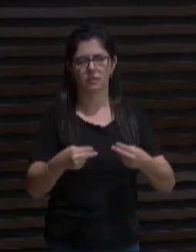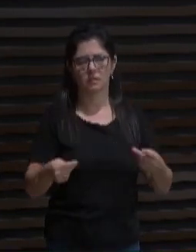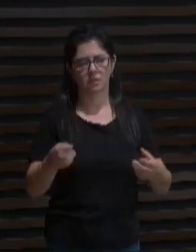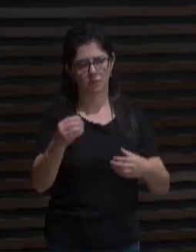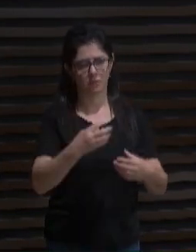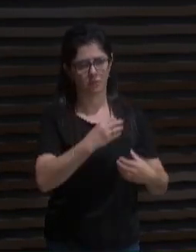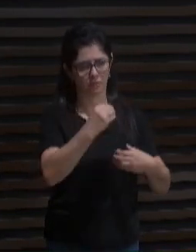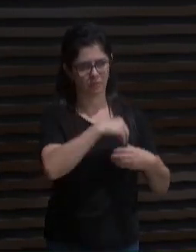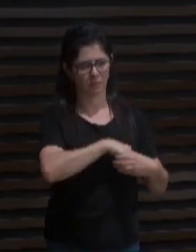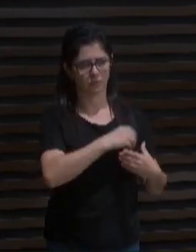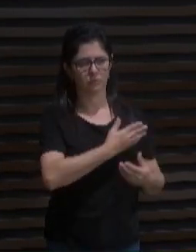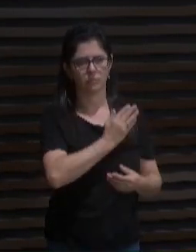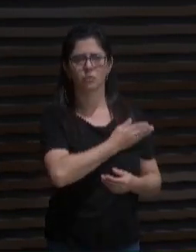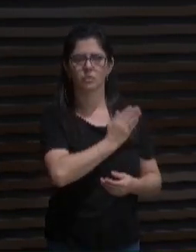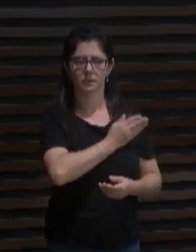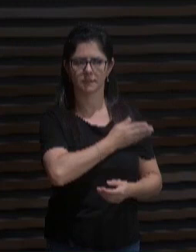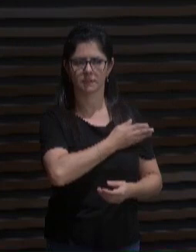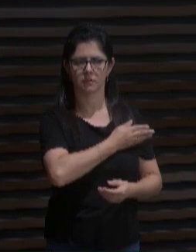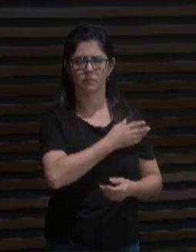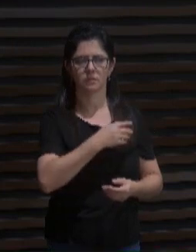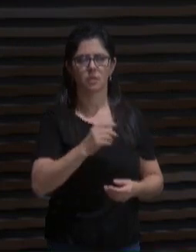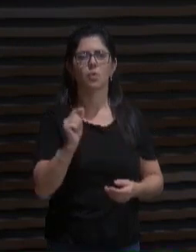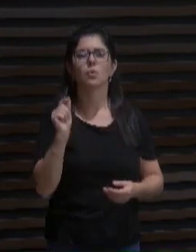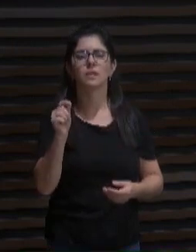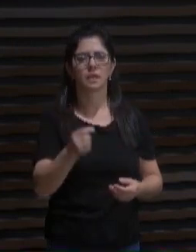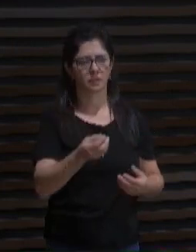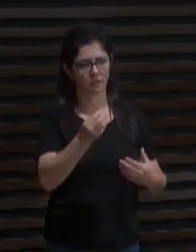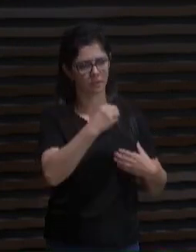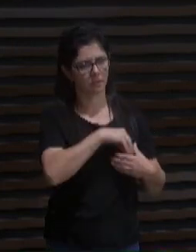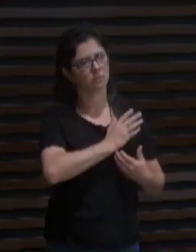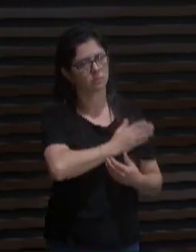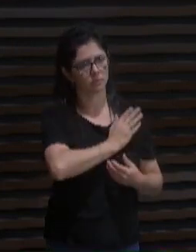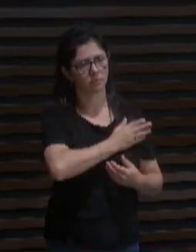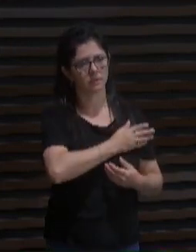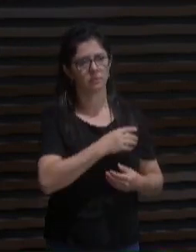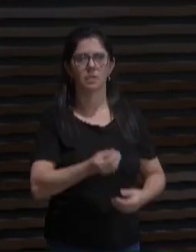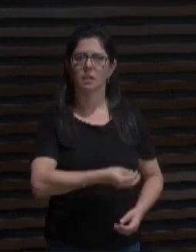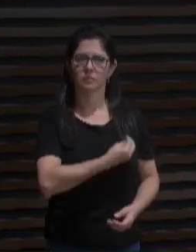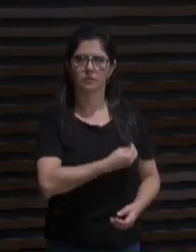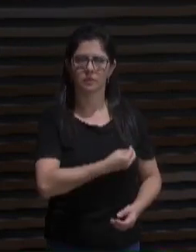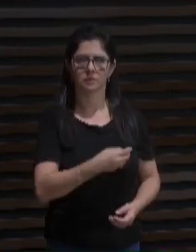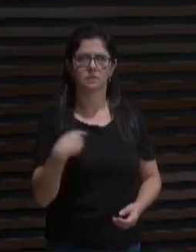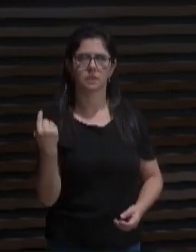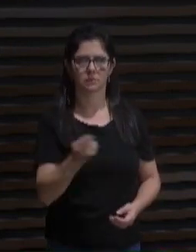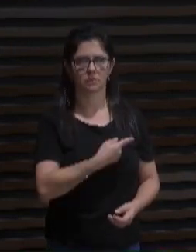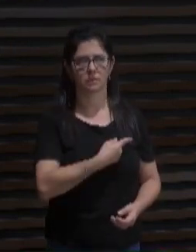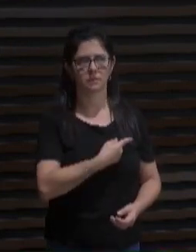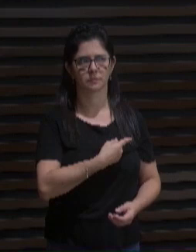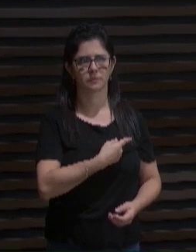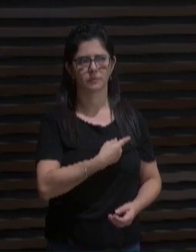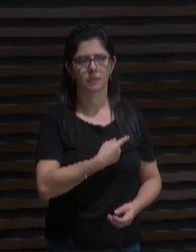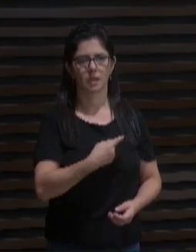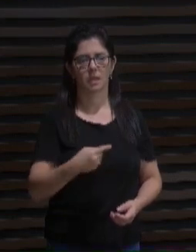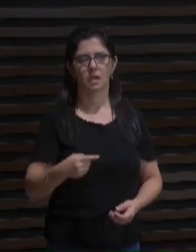boca? O que está no seu coração? Ah, então a vida nossa deve ser